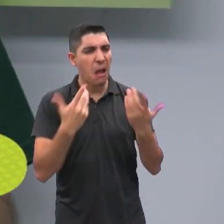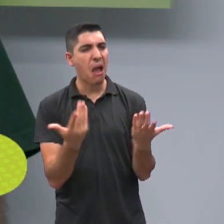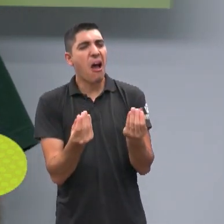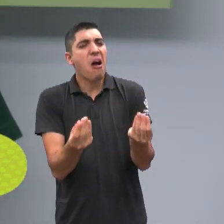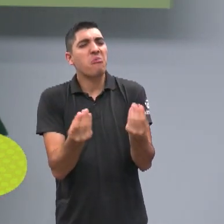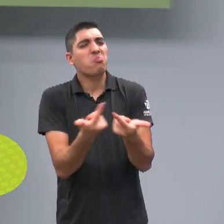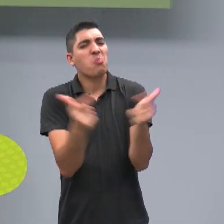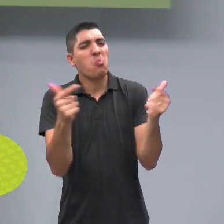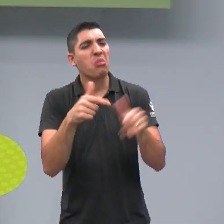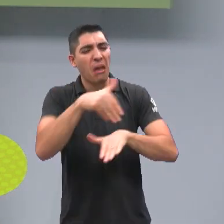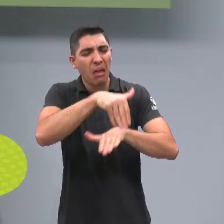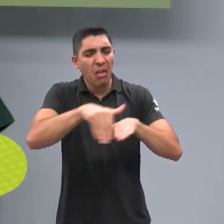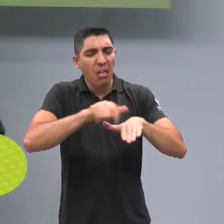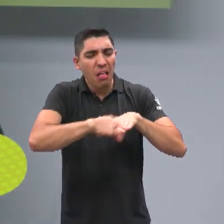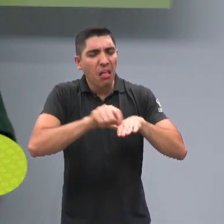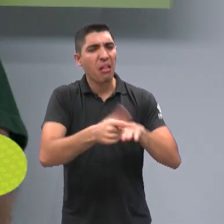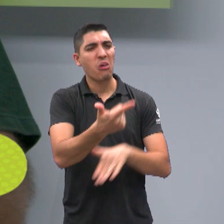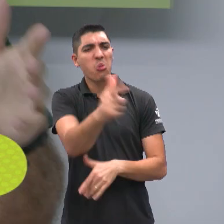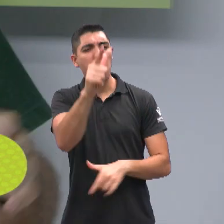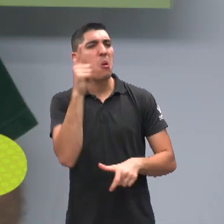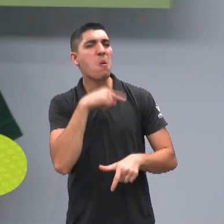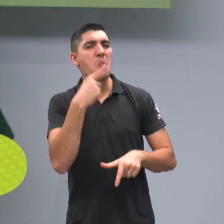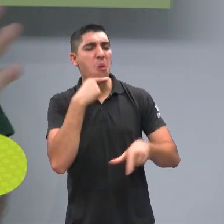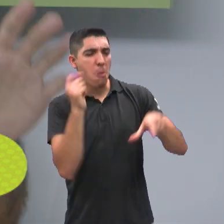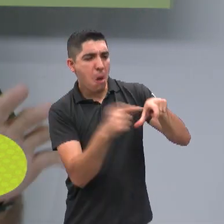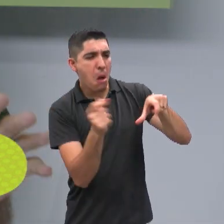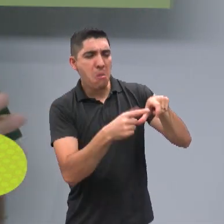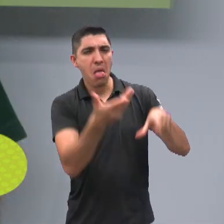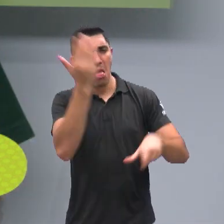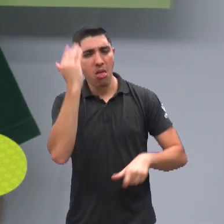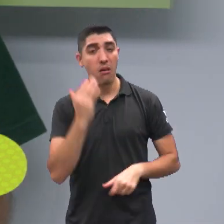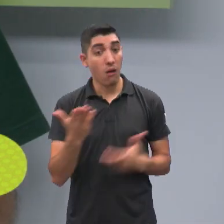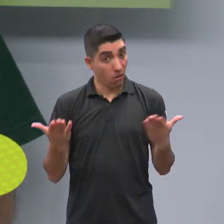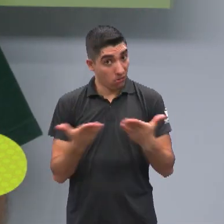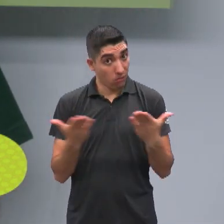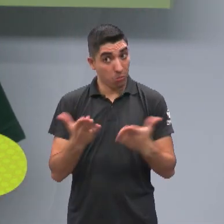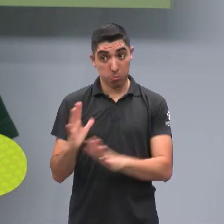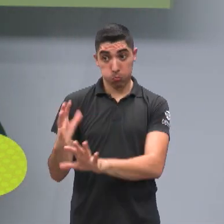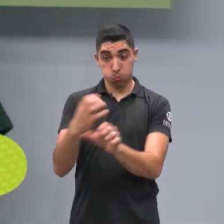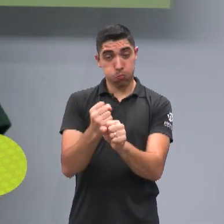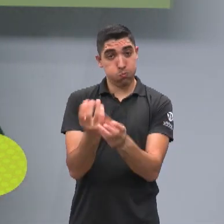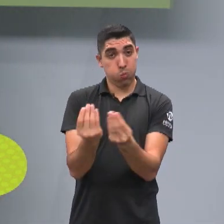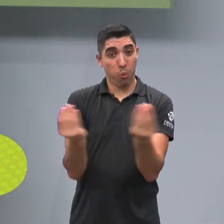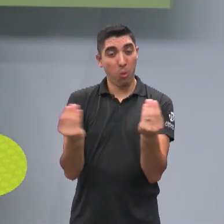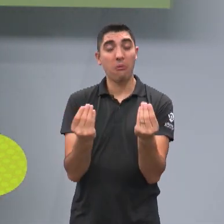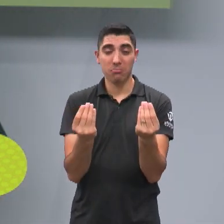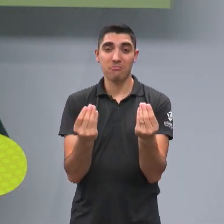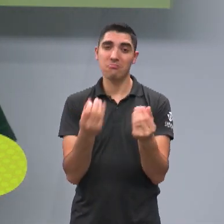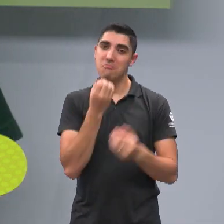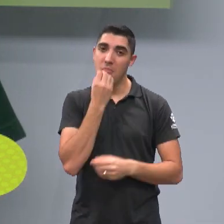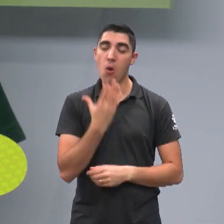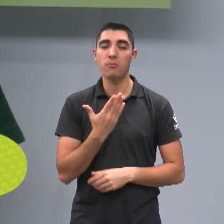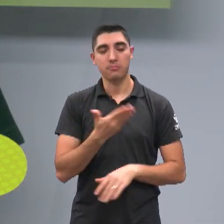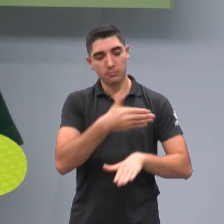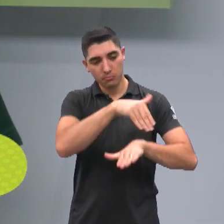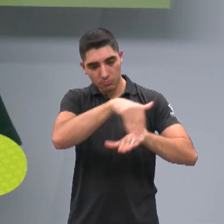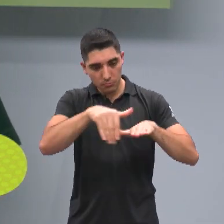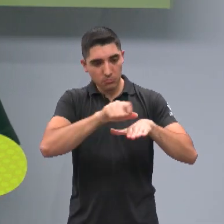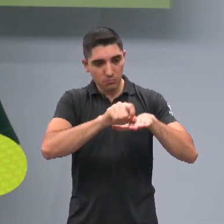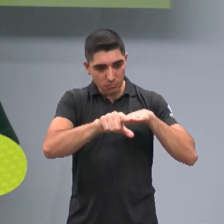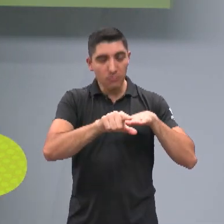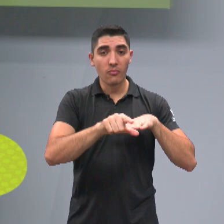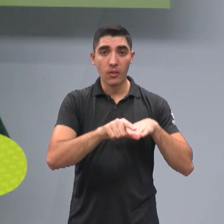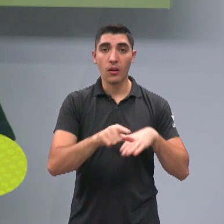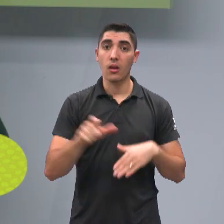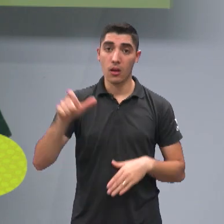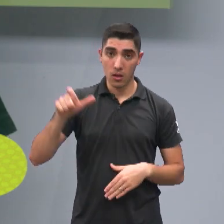atacante, que ninguém fazia gol, e enfim, o São José hoje está com um atacante para dar e vender. Mais um que chega também,